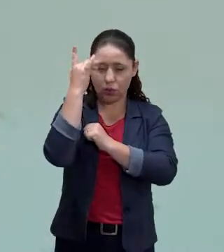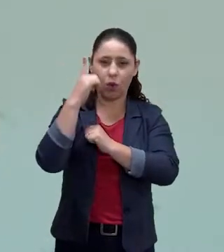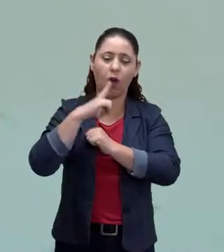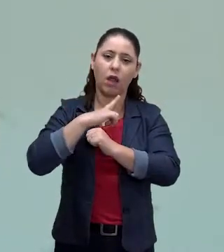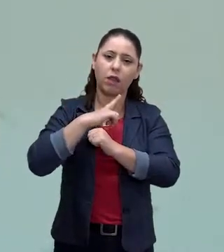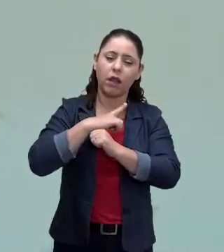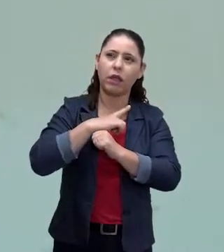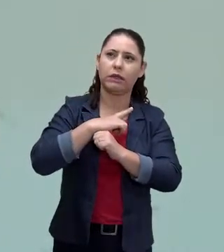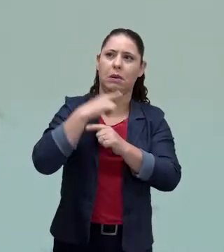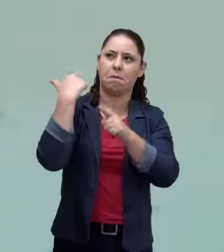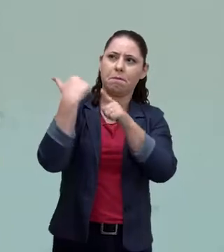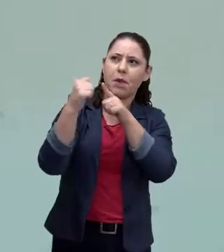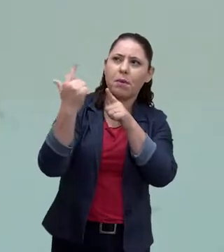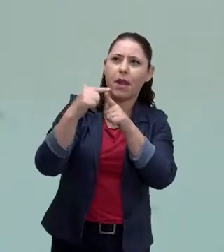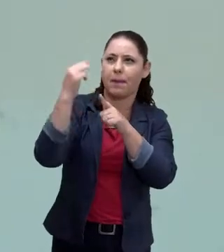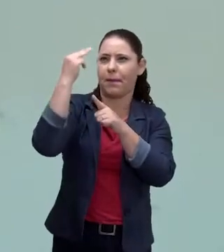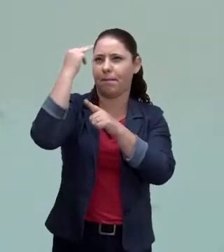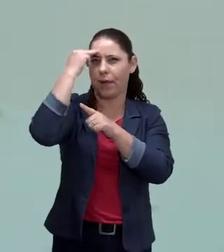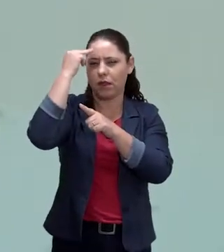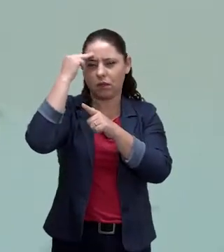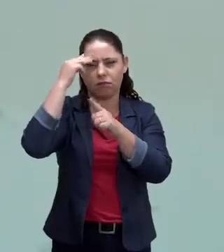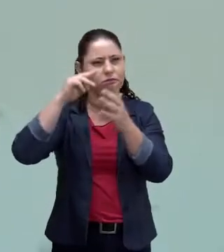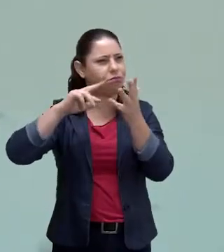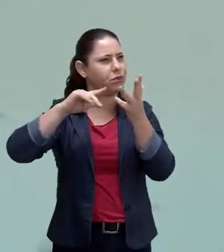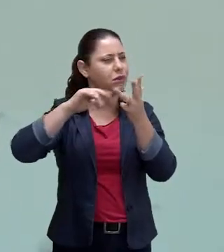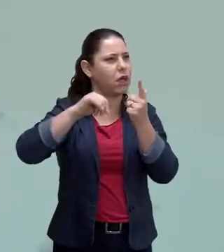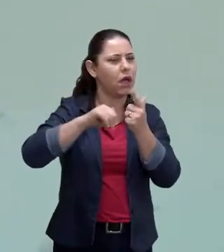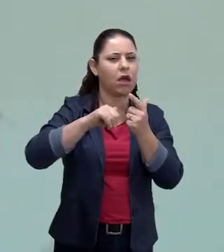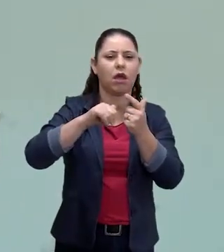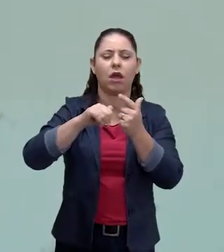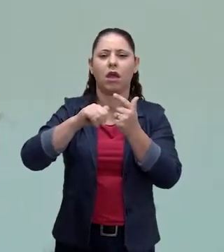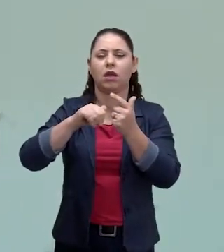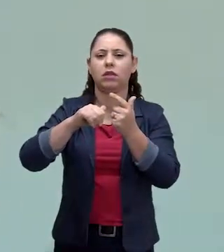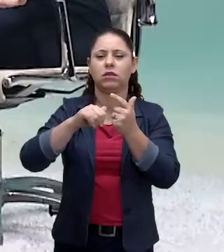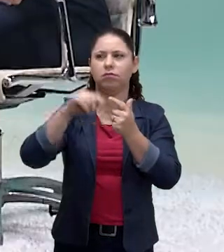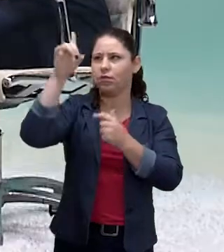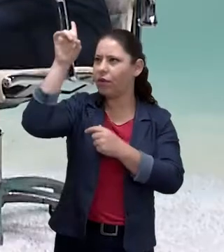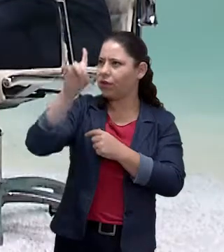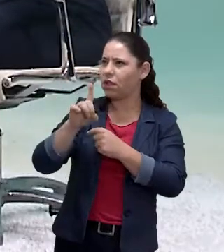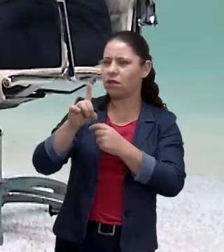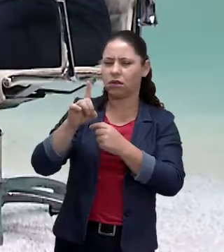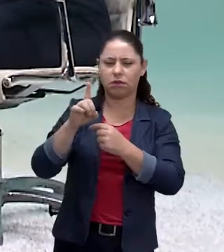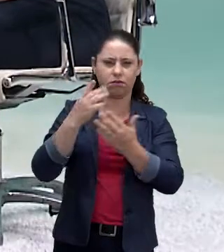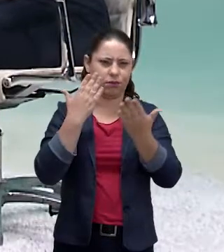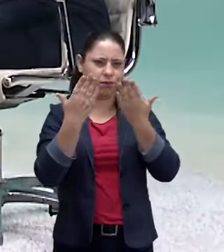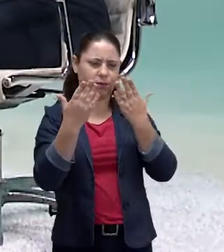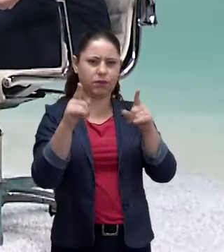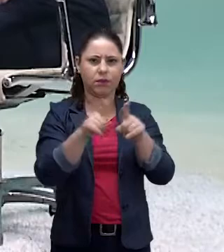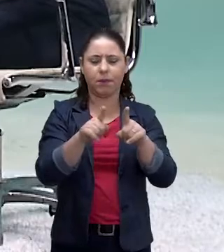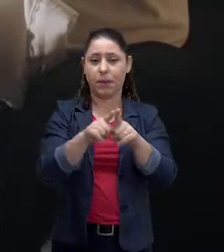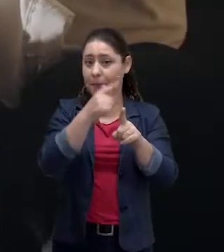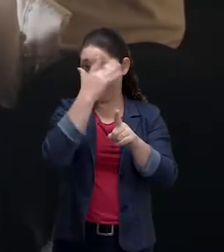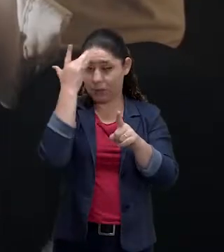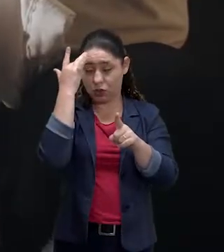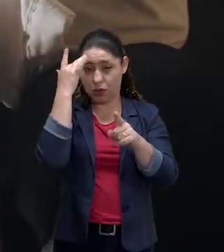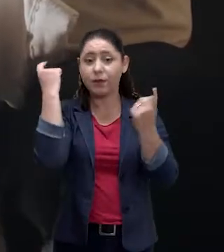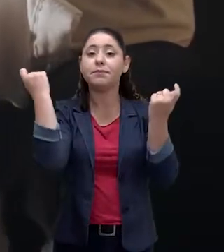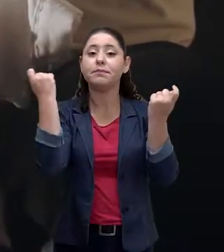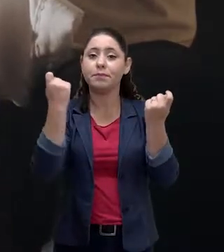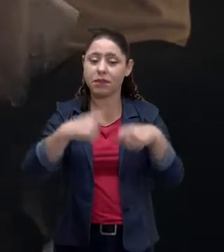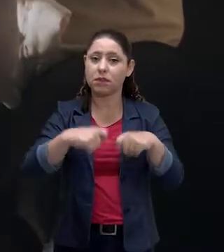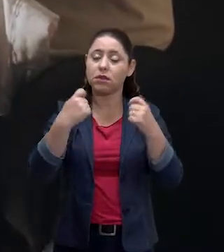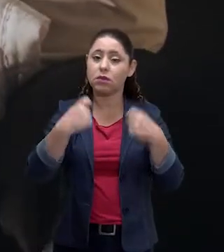pessoas com transtornos mentais dos mais variados, com deficiência biopsicossocial. Aí incluído pessoas